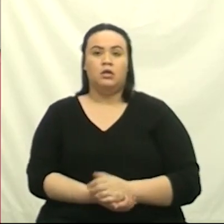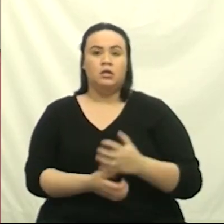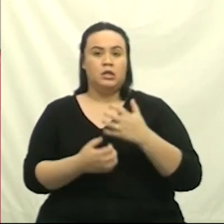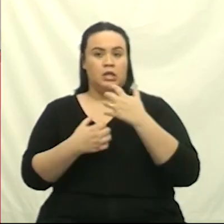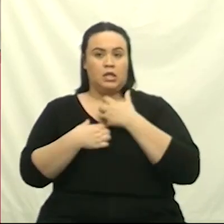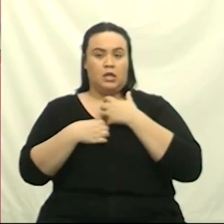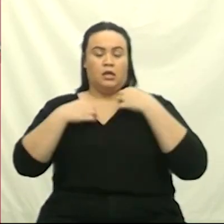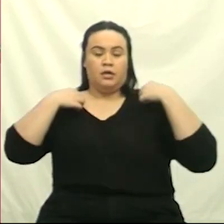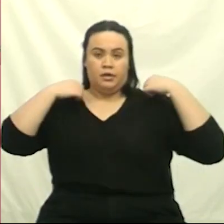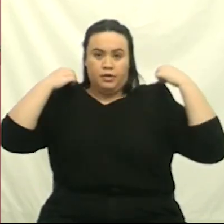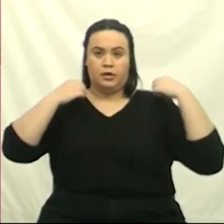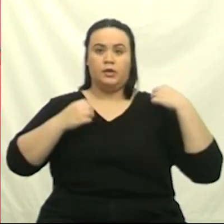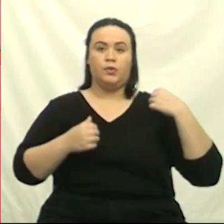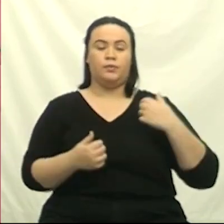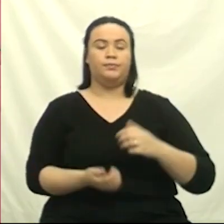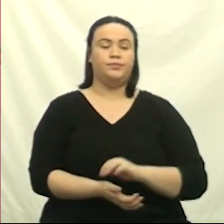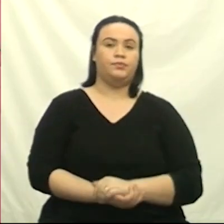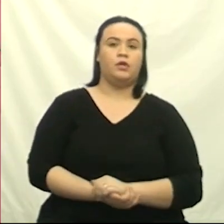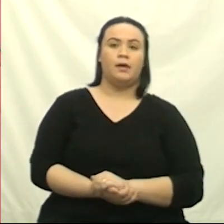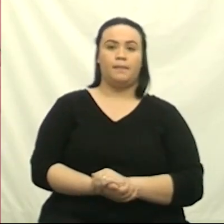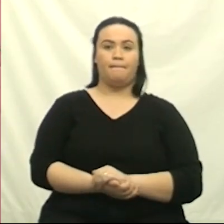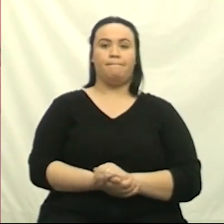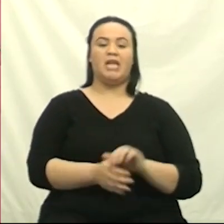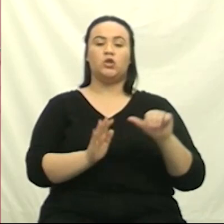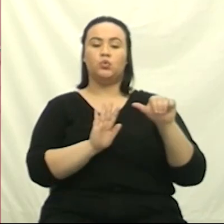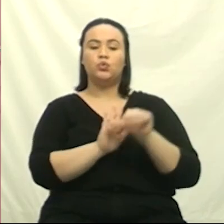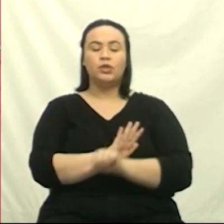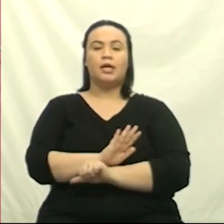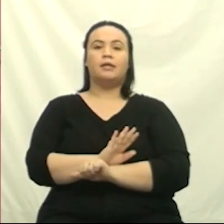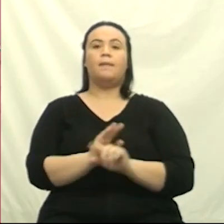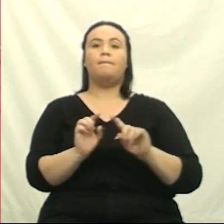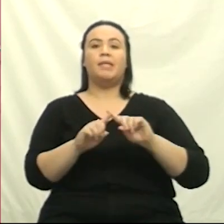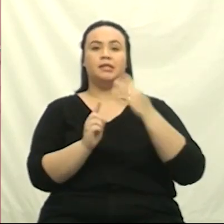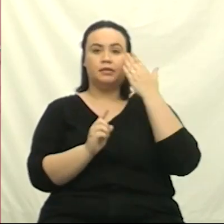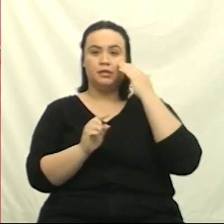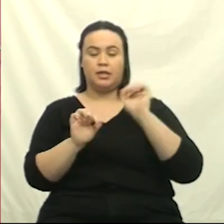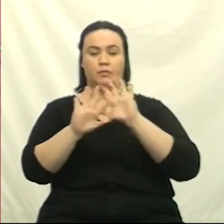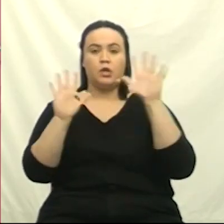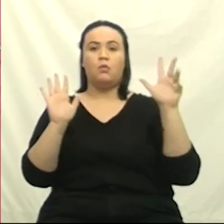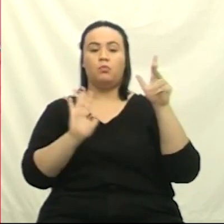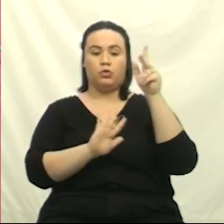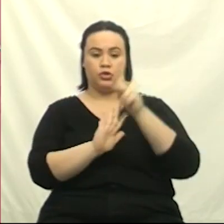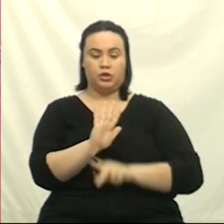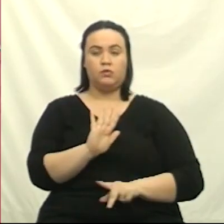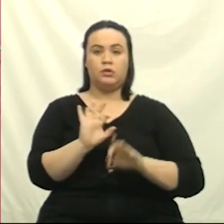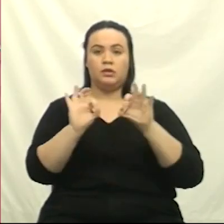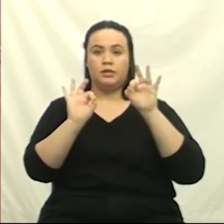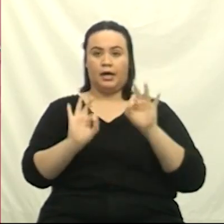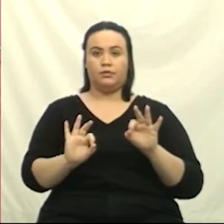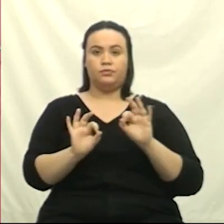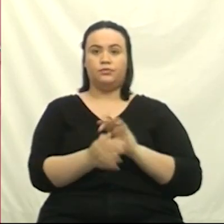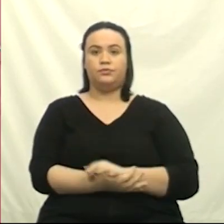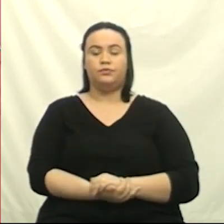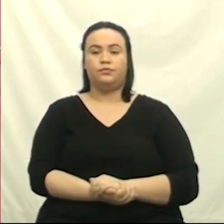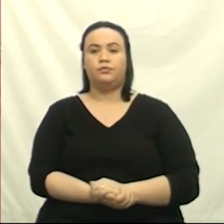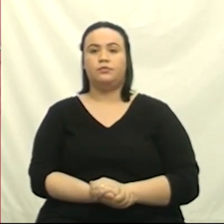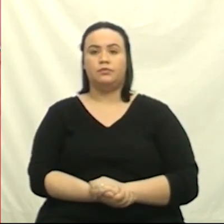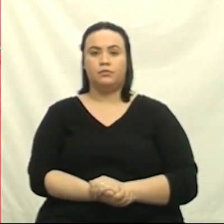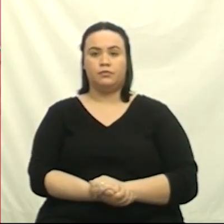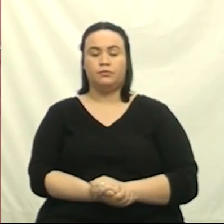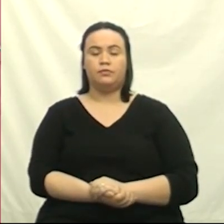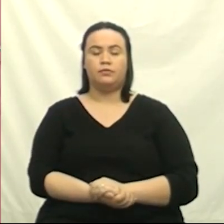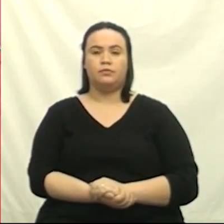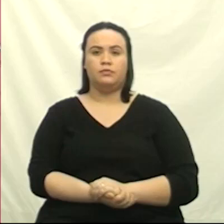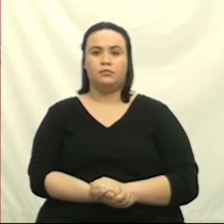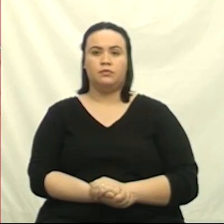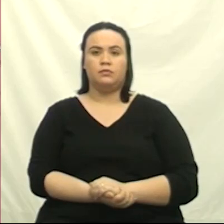prejudicadas mas nós entendemos que é um projeto que não é ilegal é um projeto que realmente